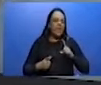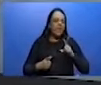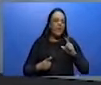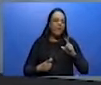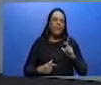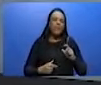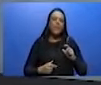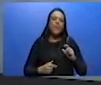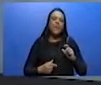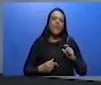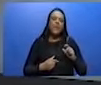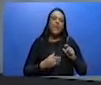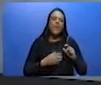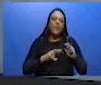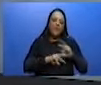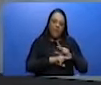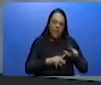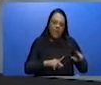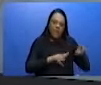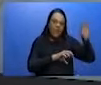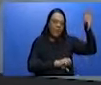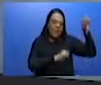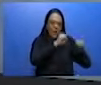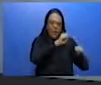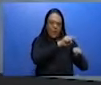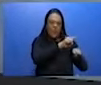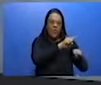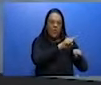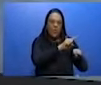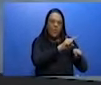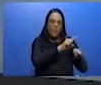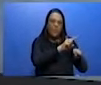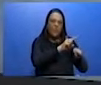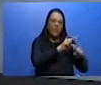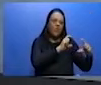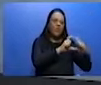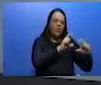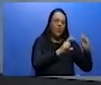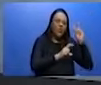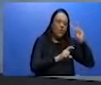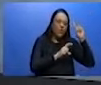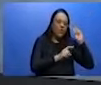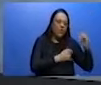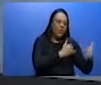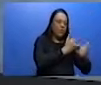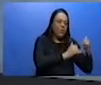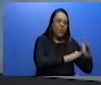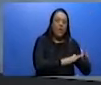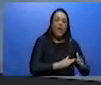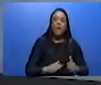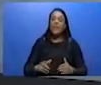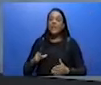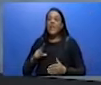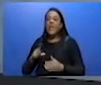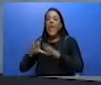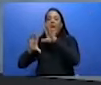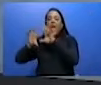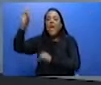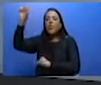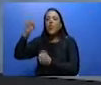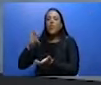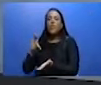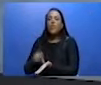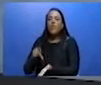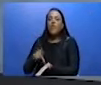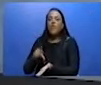escandinavos, o Thor, o Homem de Ferro. Claro que a gente gosta, eu também gosto, mas nós temos heróis verdadeiros. Nós temos que